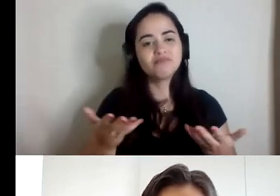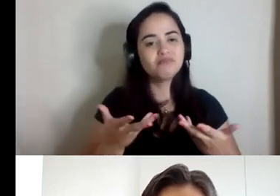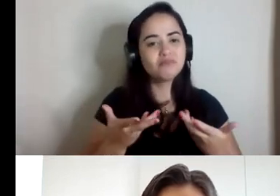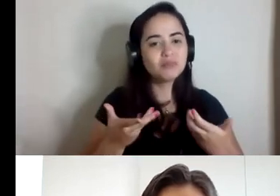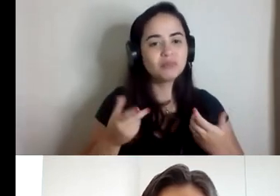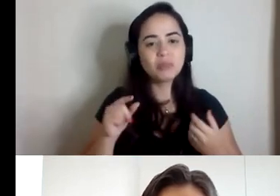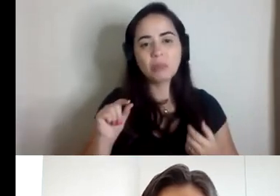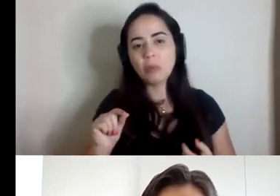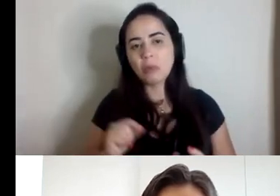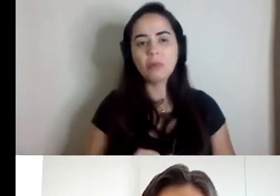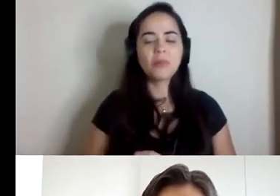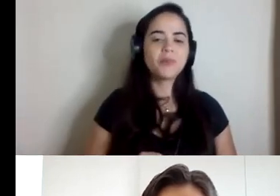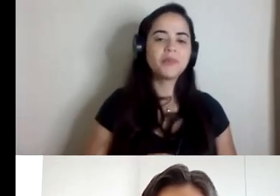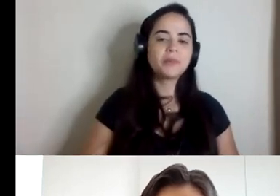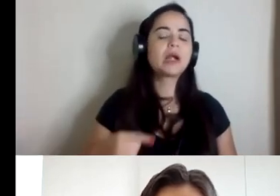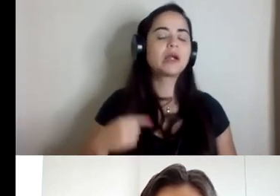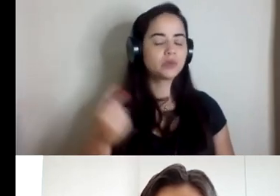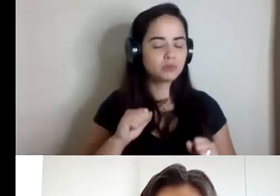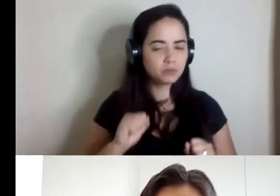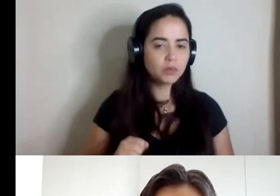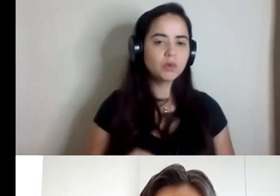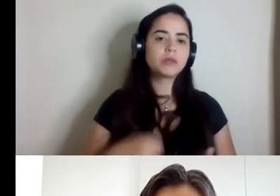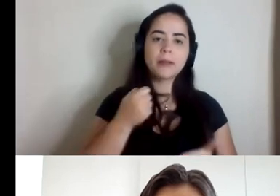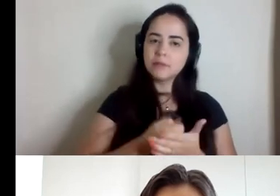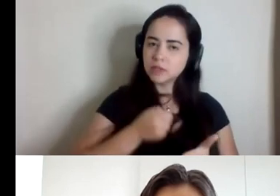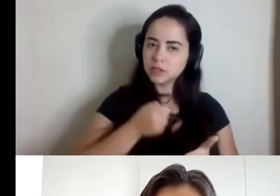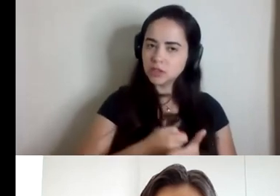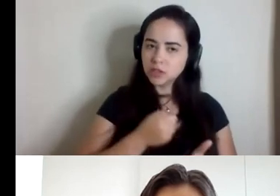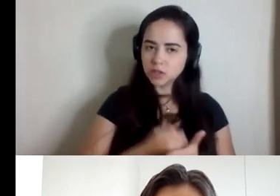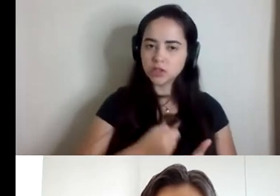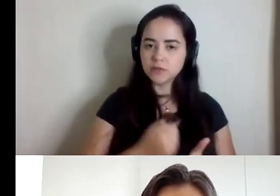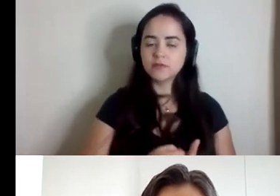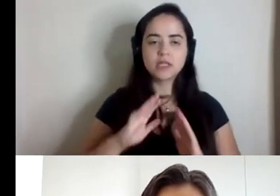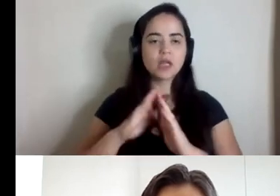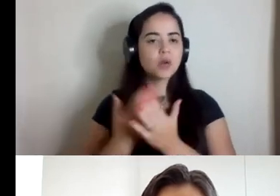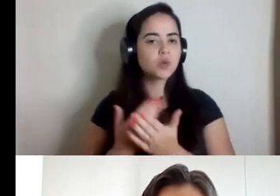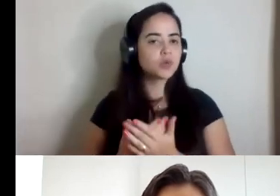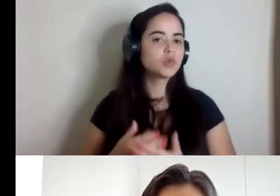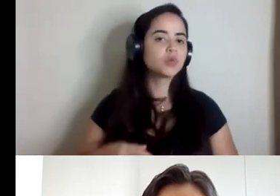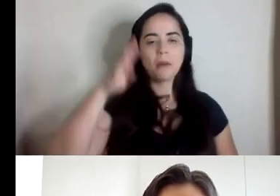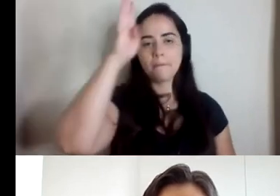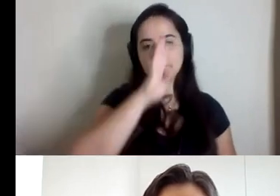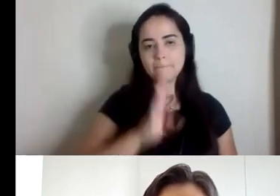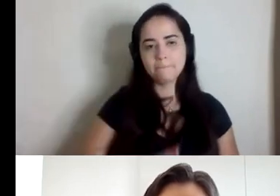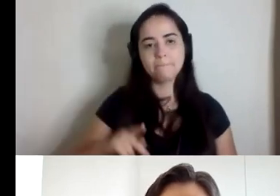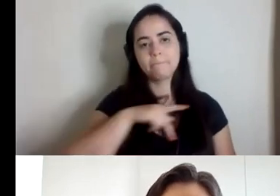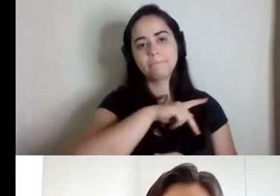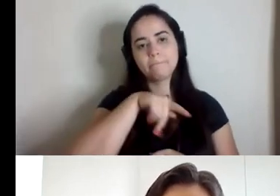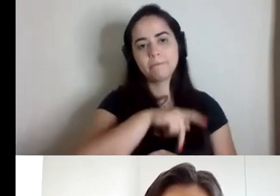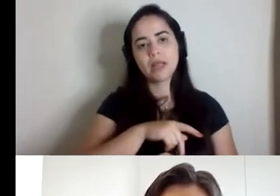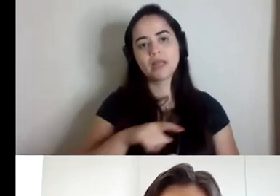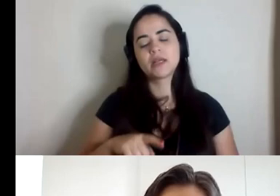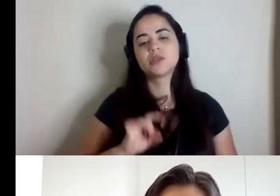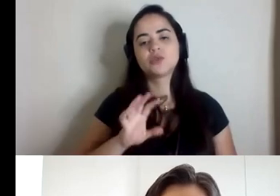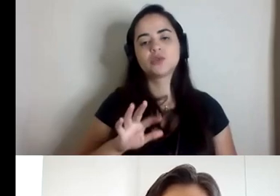defender essa nossa produção nas escolas do país, né? E aí nós não estamos falando só da rede federal, mas de